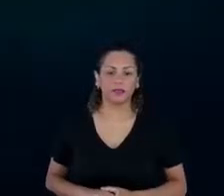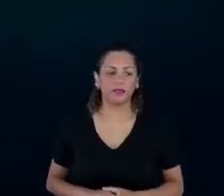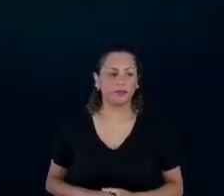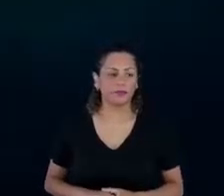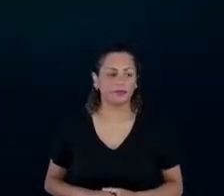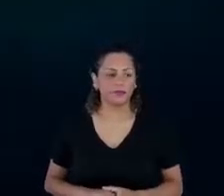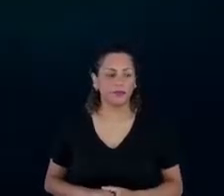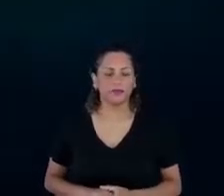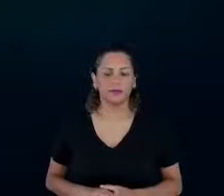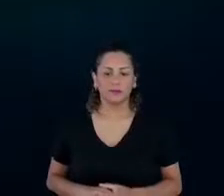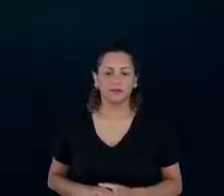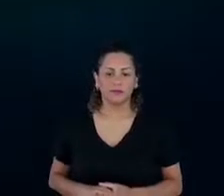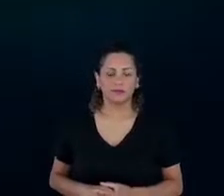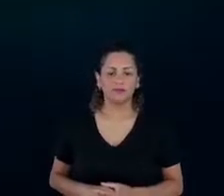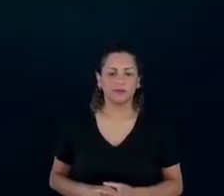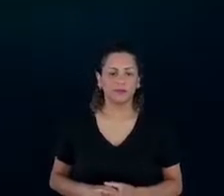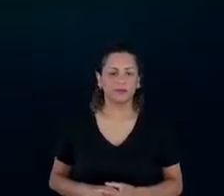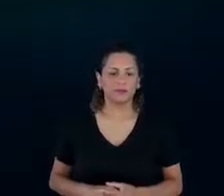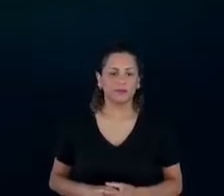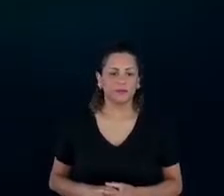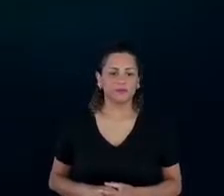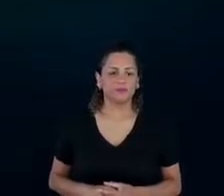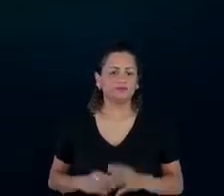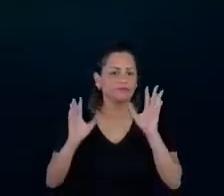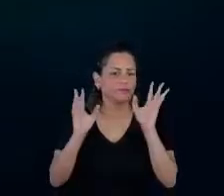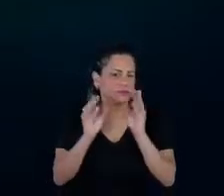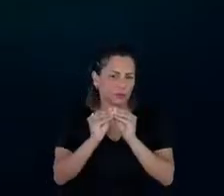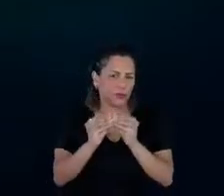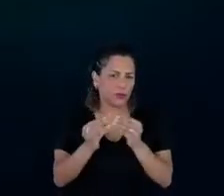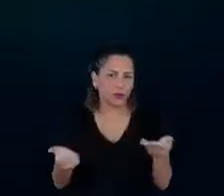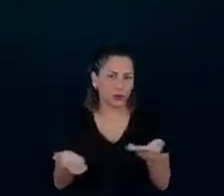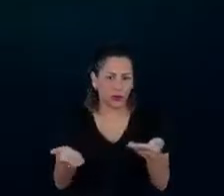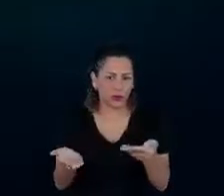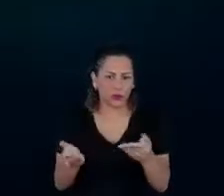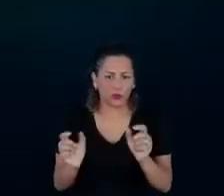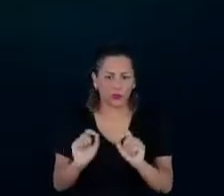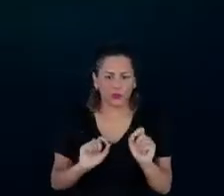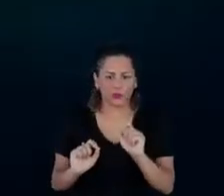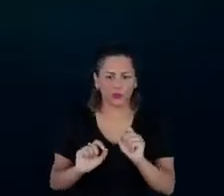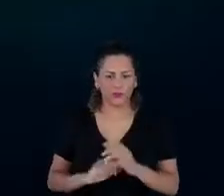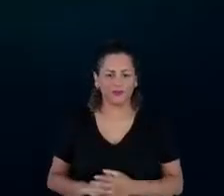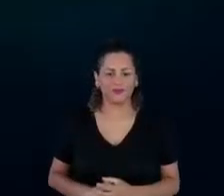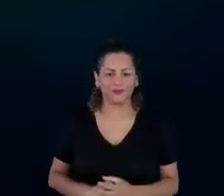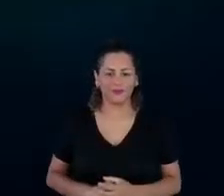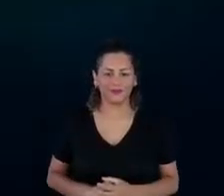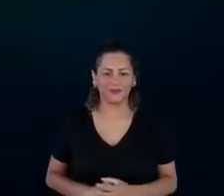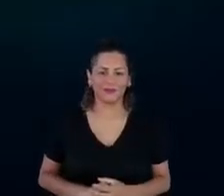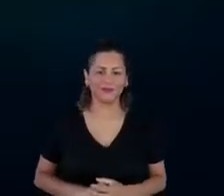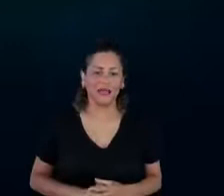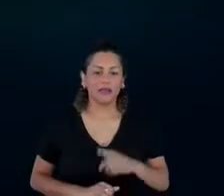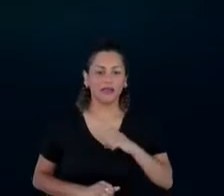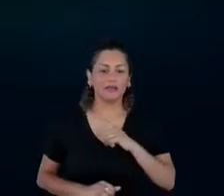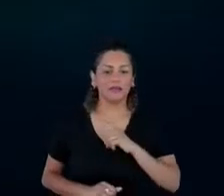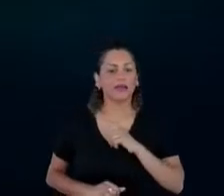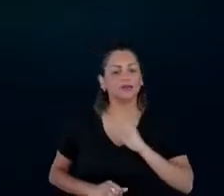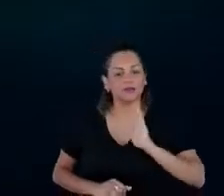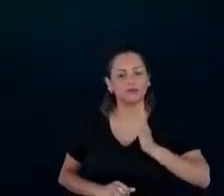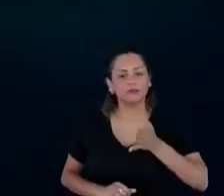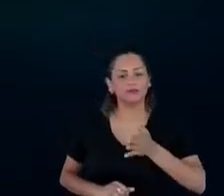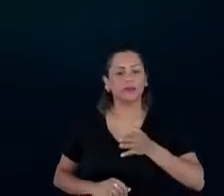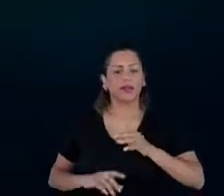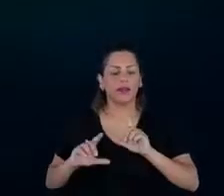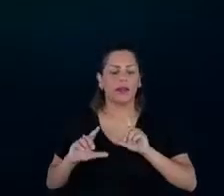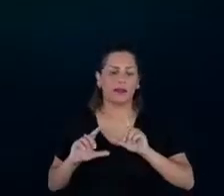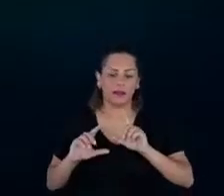Bom, falando um pouco sobre o resumo de hoje, né, então eu vou falar um pouquinho, né, é uma tecnologia que a gente vem desenvolvendo com a